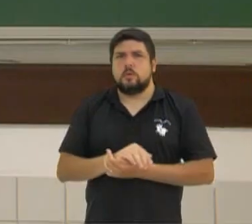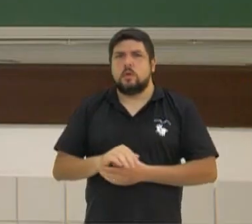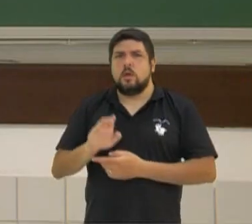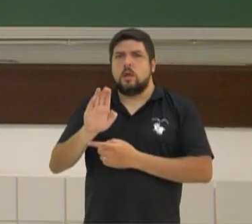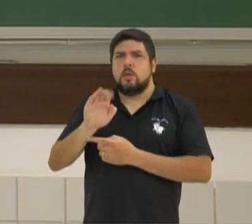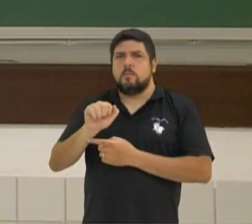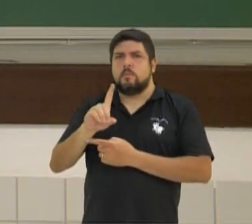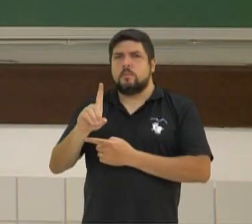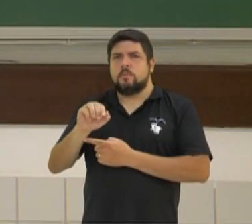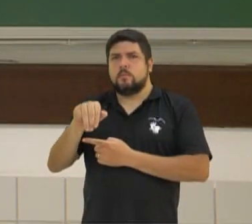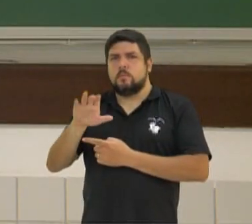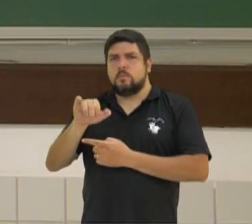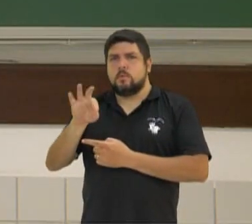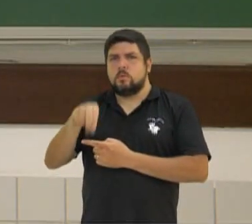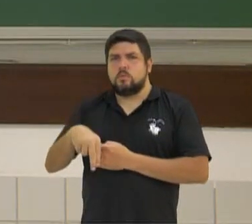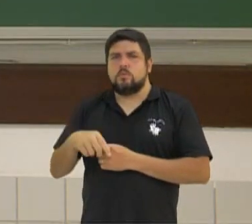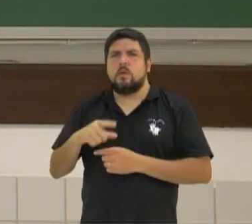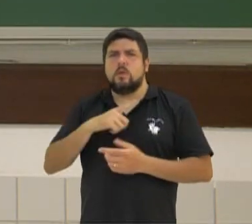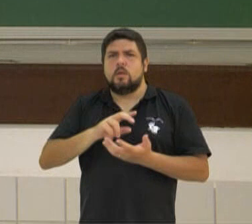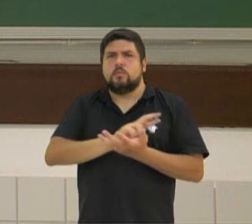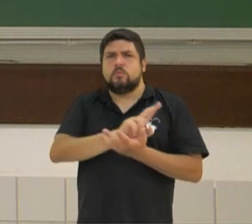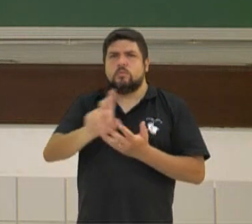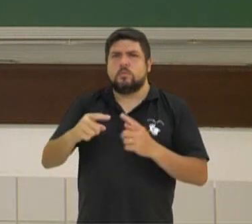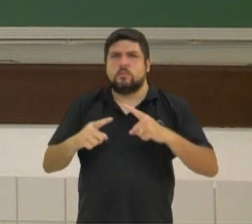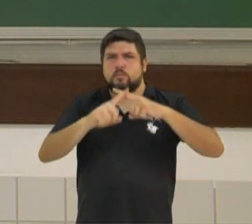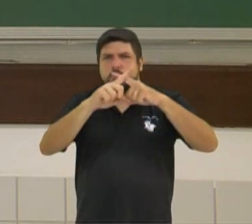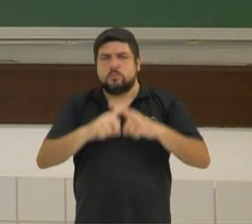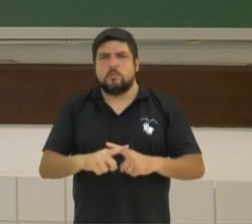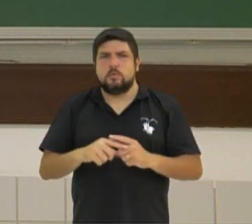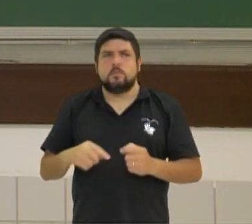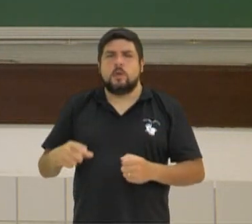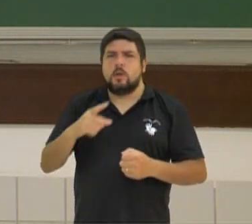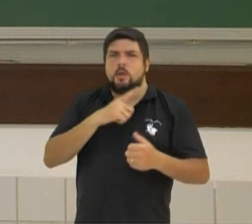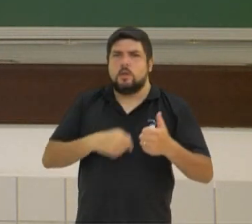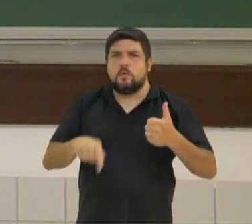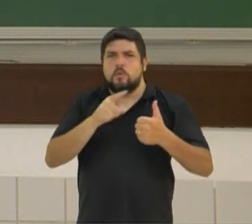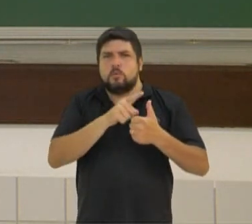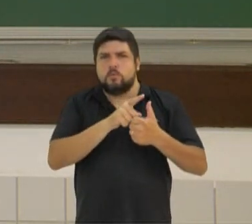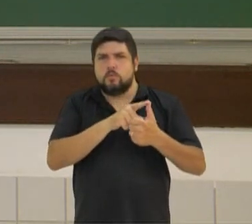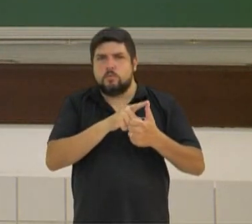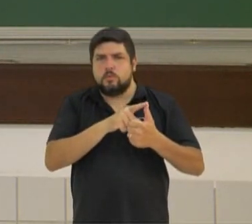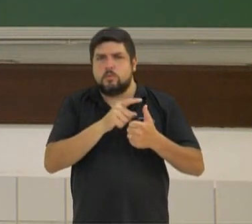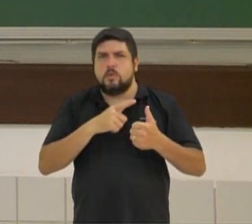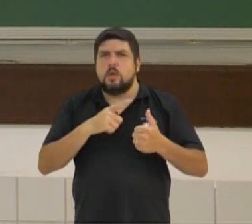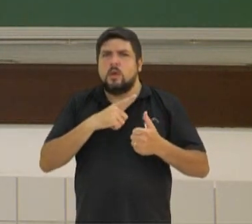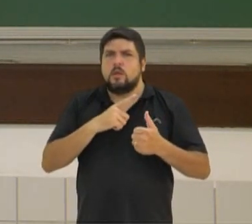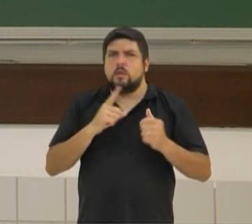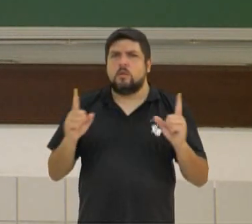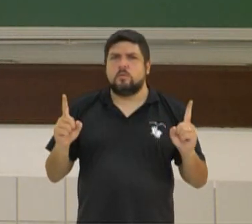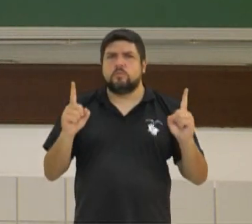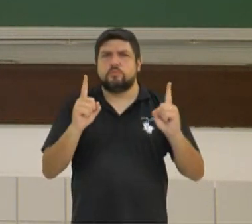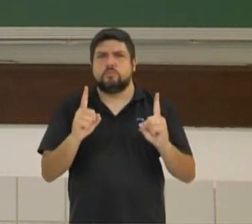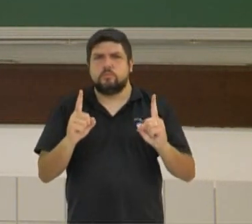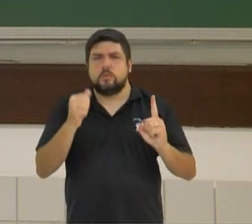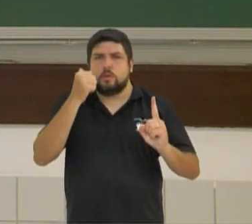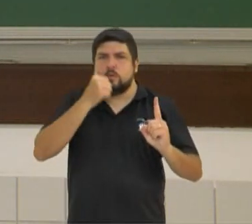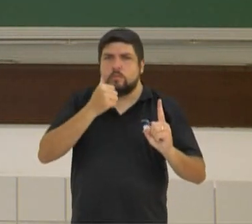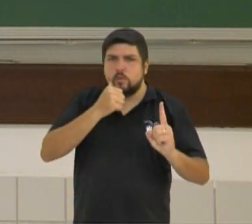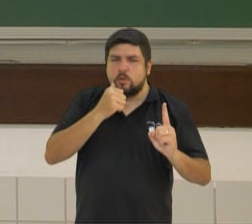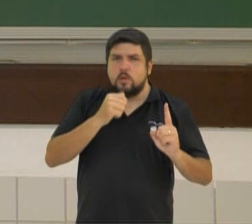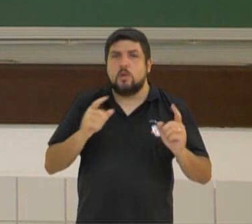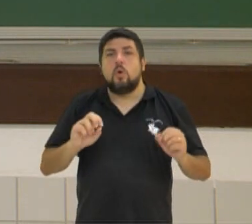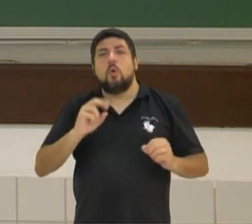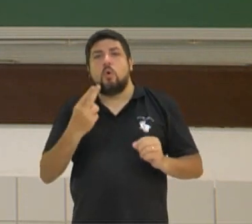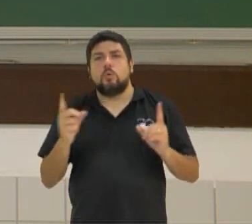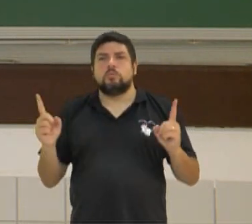existem estilos diferentes de competição, né? Então, nós temos o quê? Temos torneios simples feminino e simples